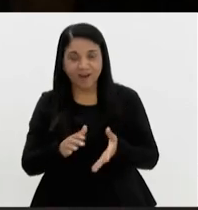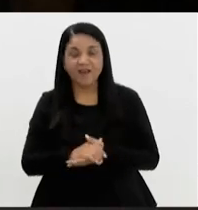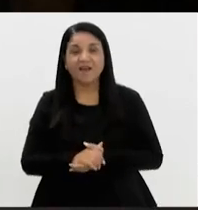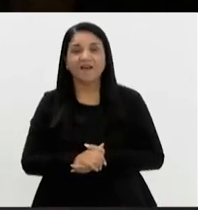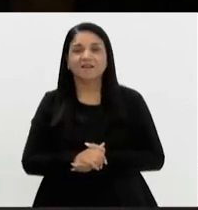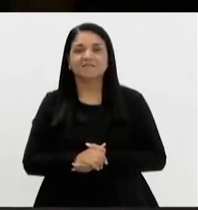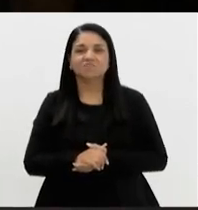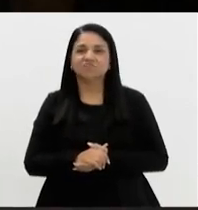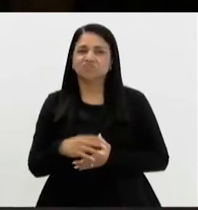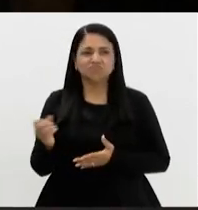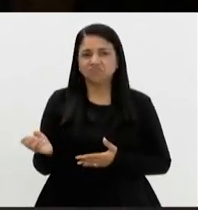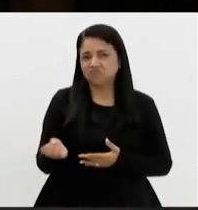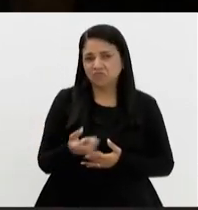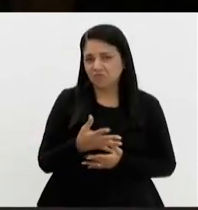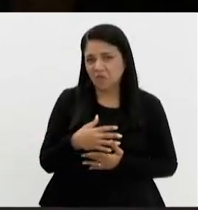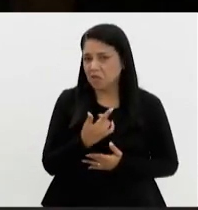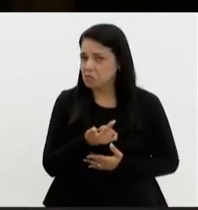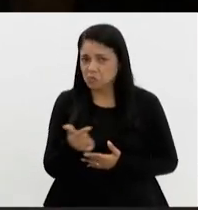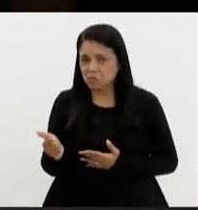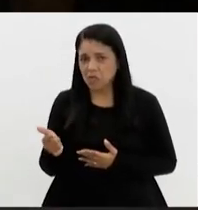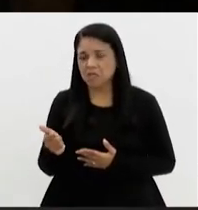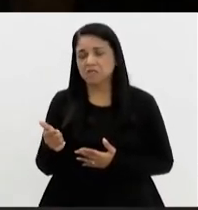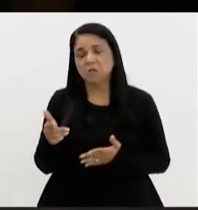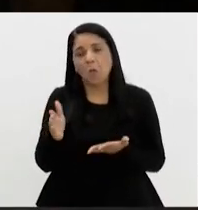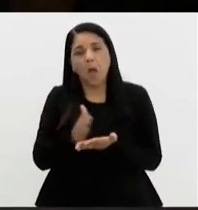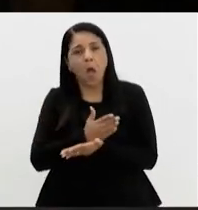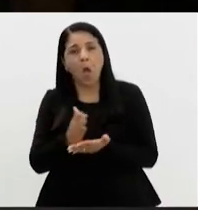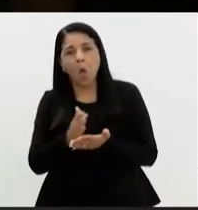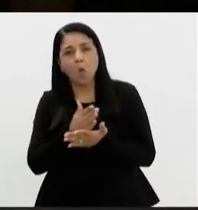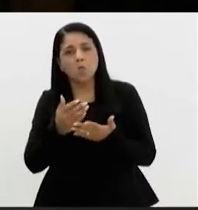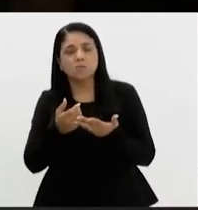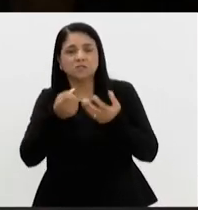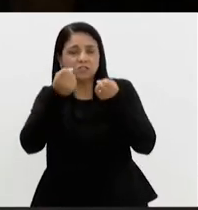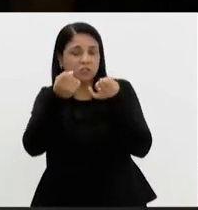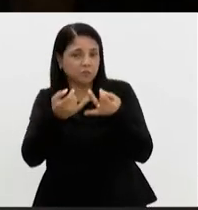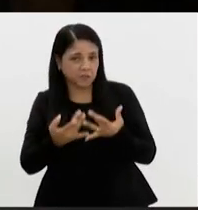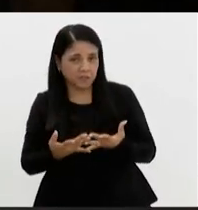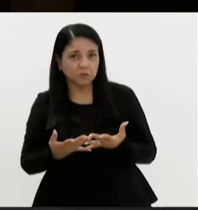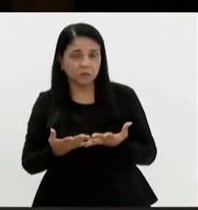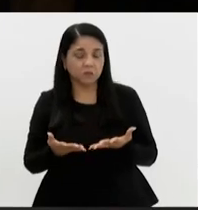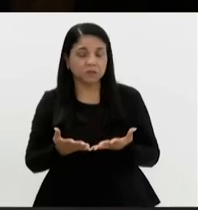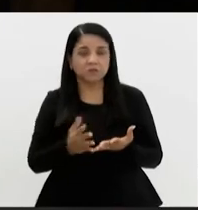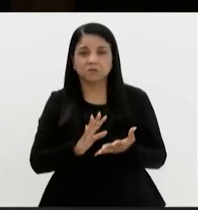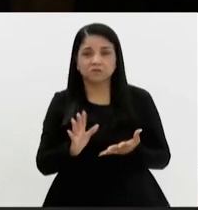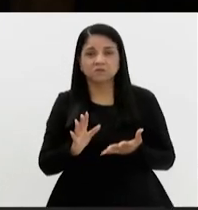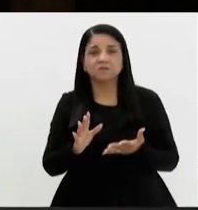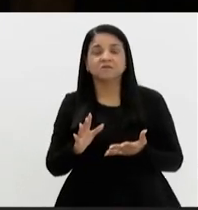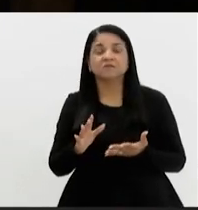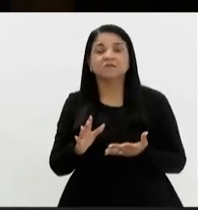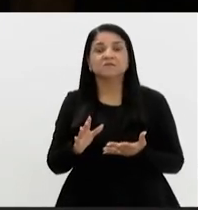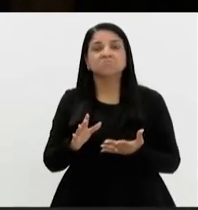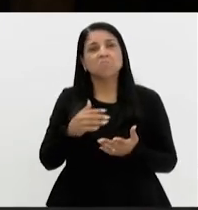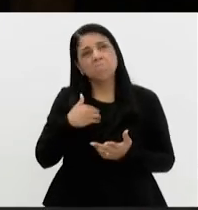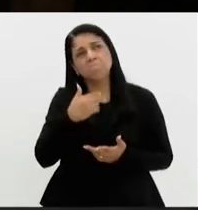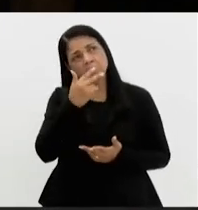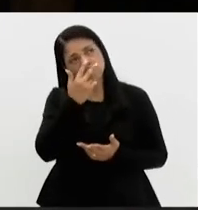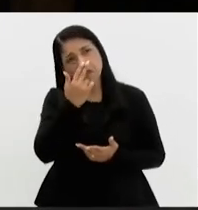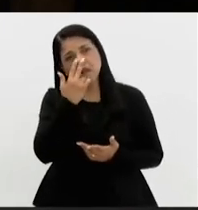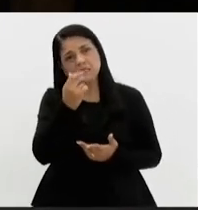não tem grande novidade são algumas platitudes eu admito mas que me parece